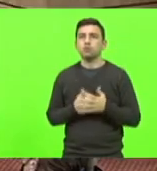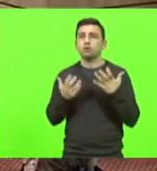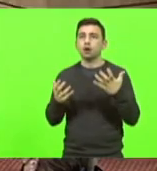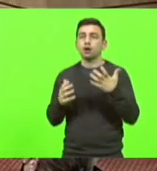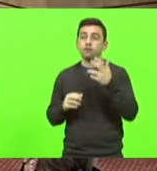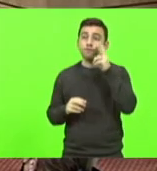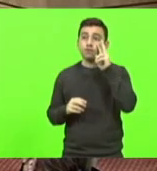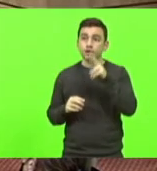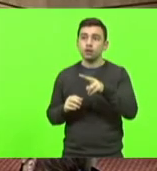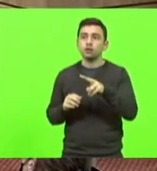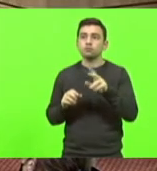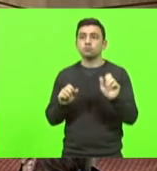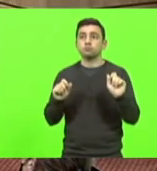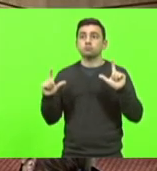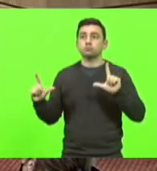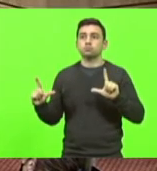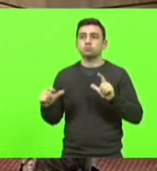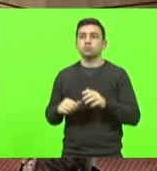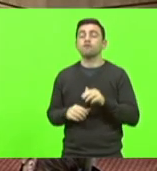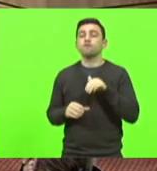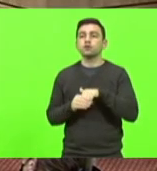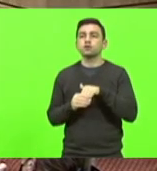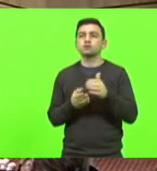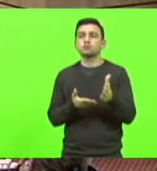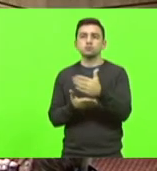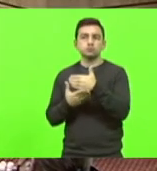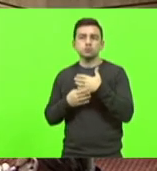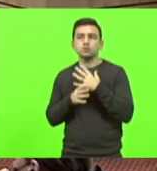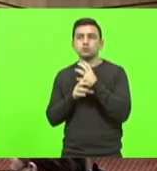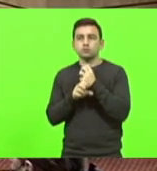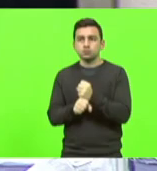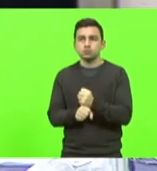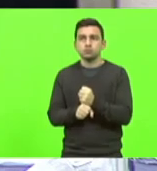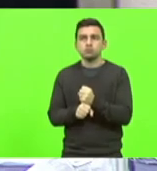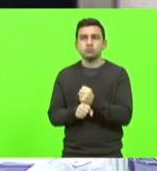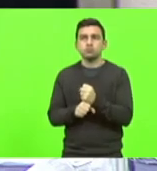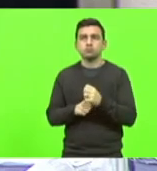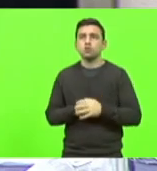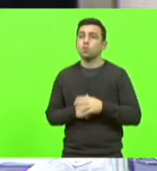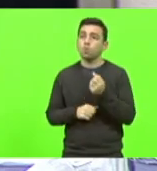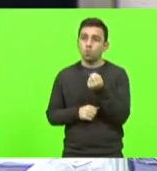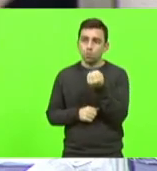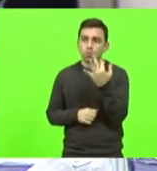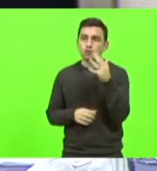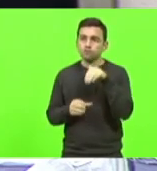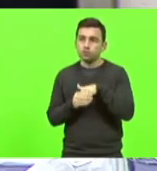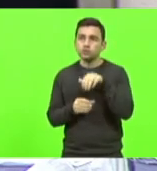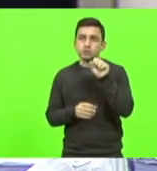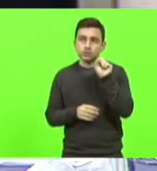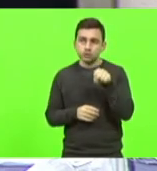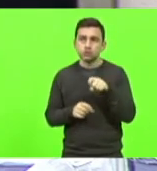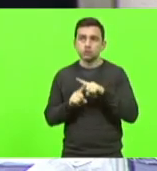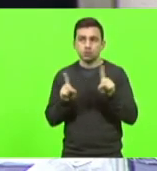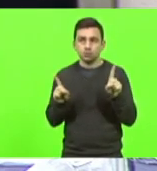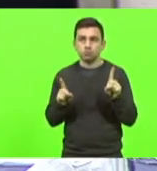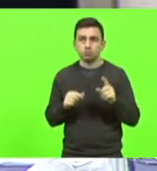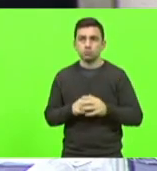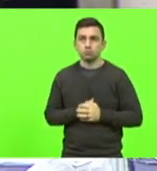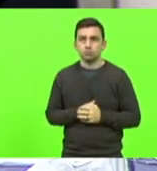painel encerrada a votação ocorre o resultado aí aparece o resultado no painel de quantos voltaram quantos em quantos não